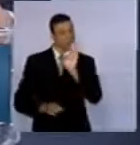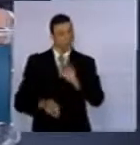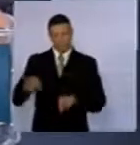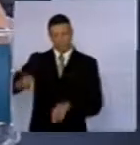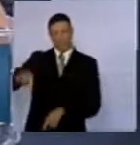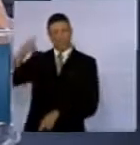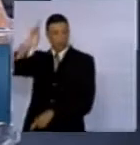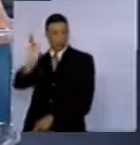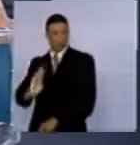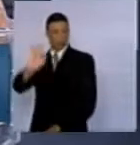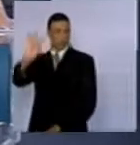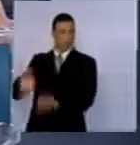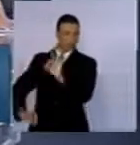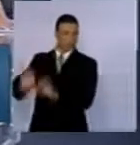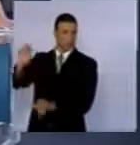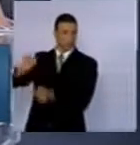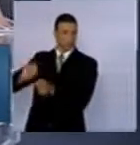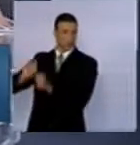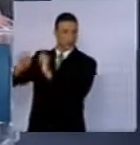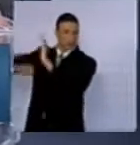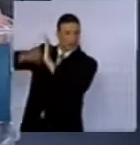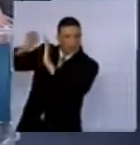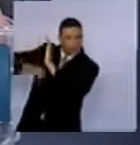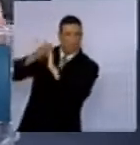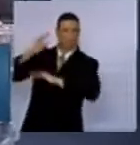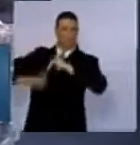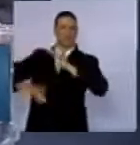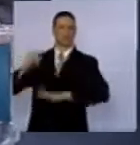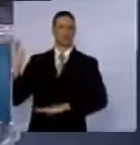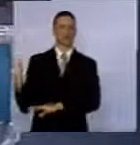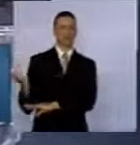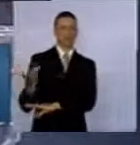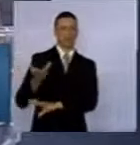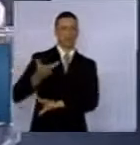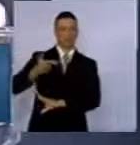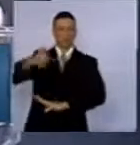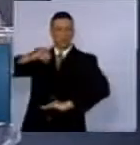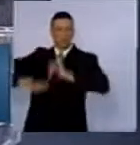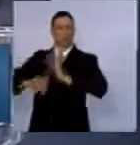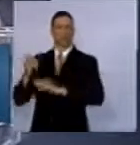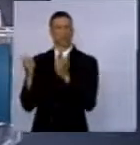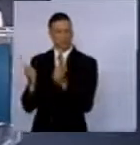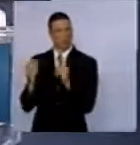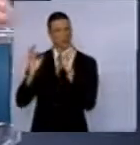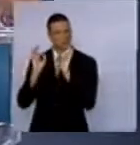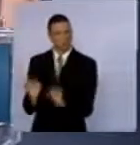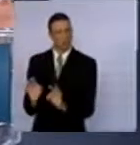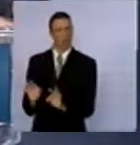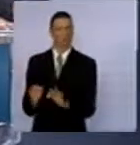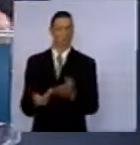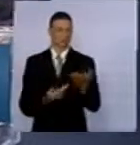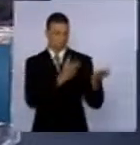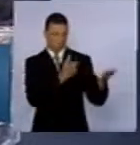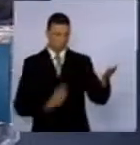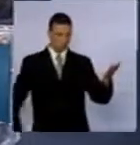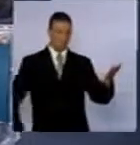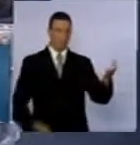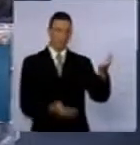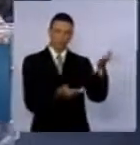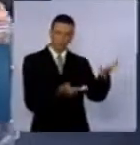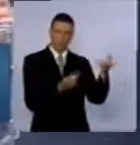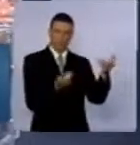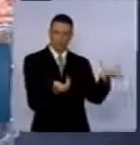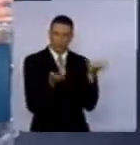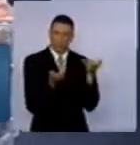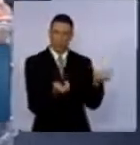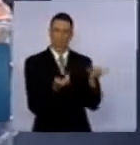qualidade, nós vamos ter, sim, recursos para fazer isso com primazia. Então, senhor ministro, também a APRO gostaria de reivindicar de